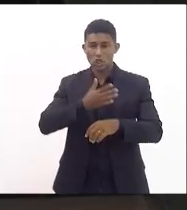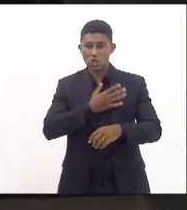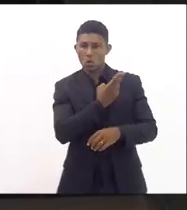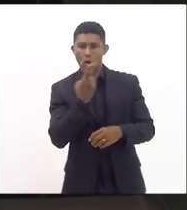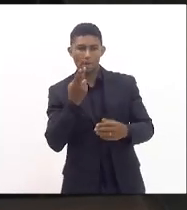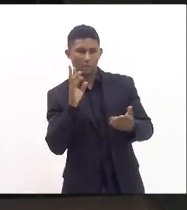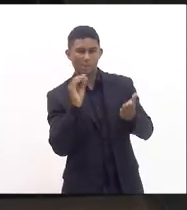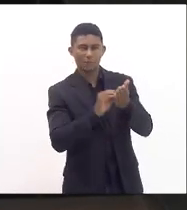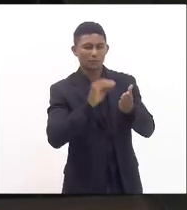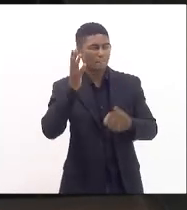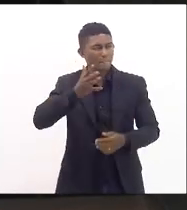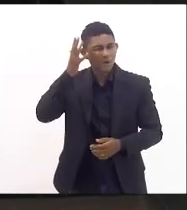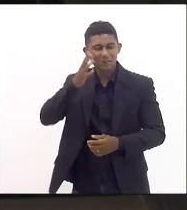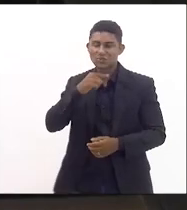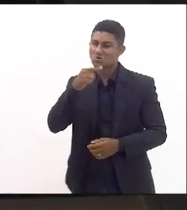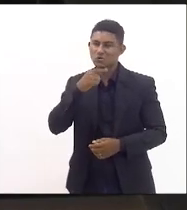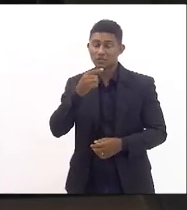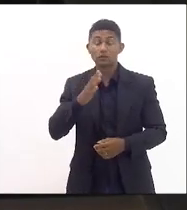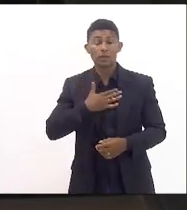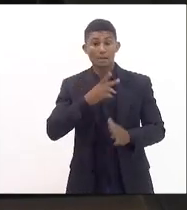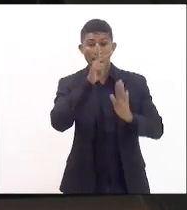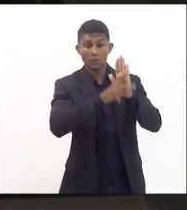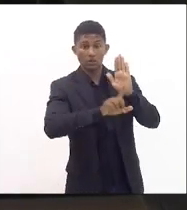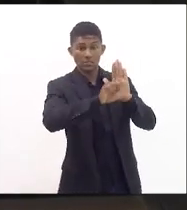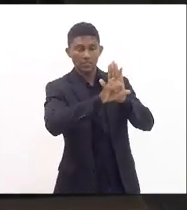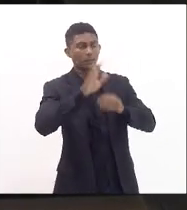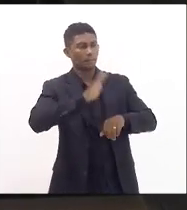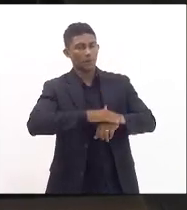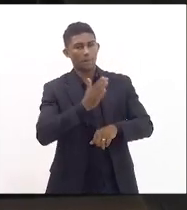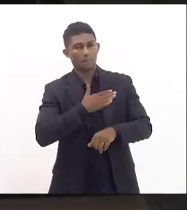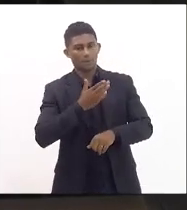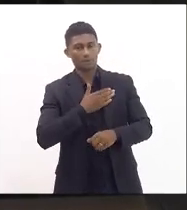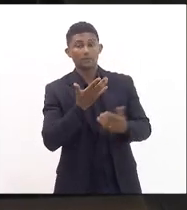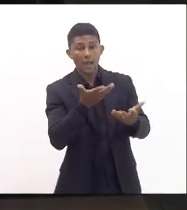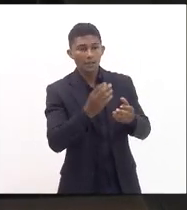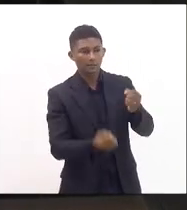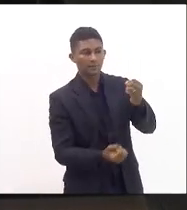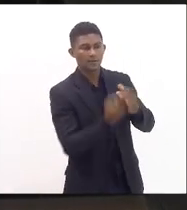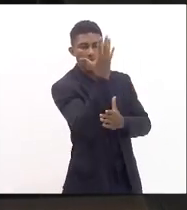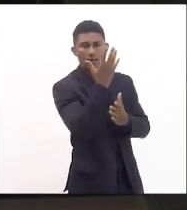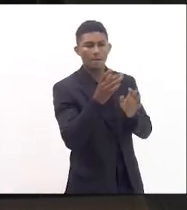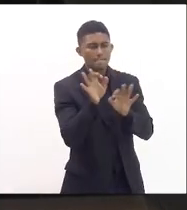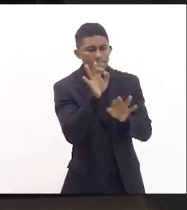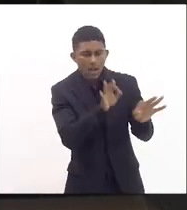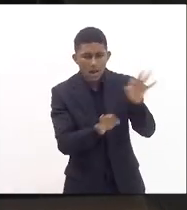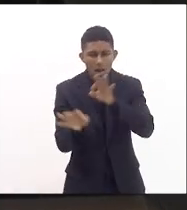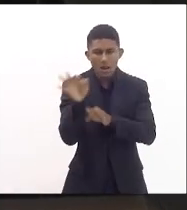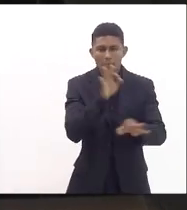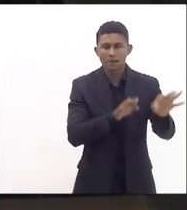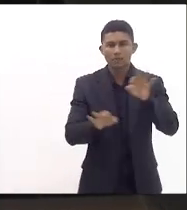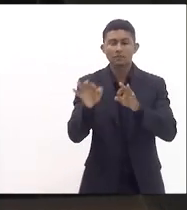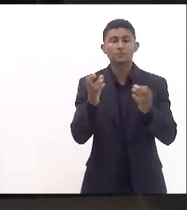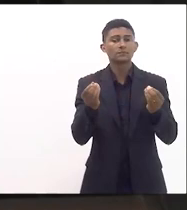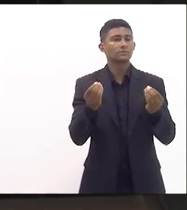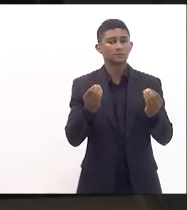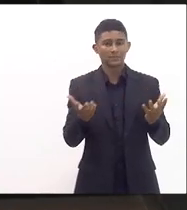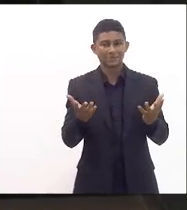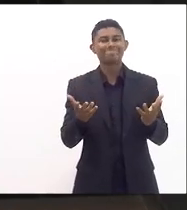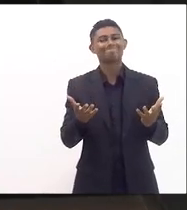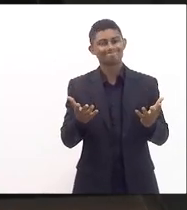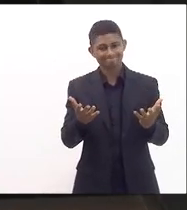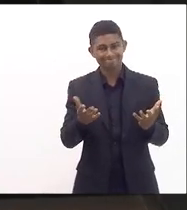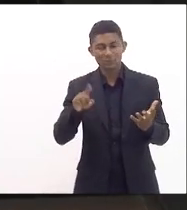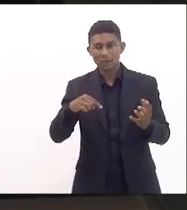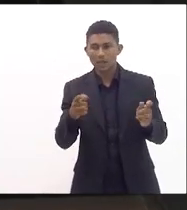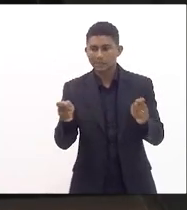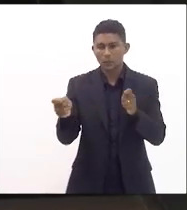de minha autoria que, na verdade, deseja criar um plano integrado para que possa atender essa gestão